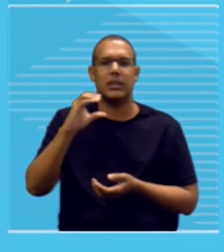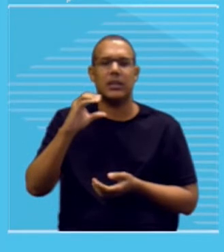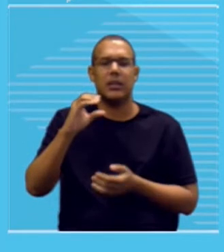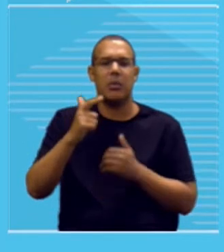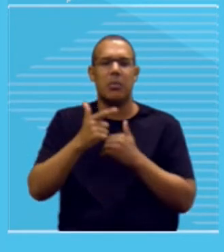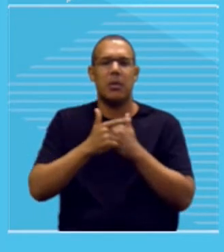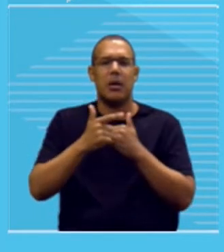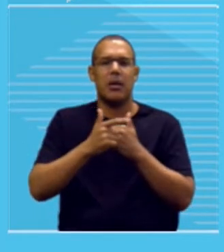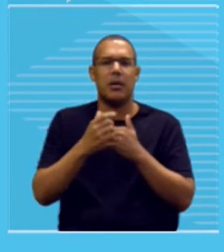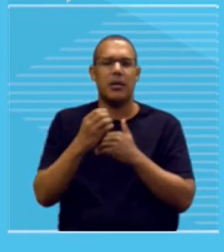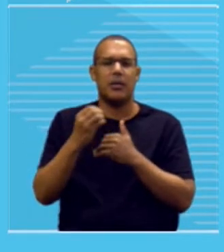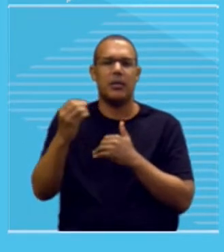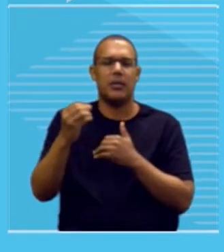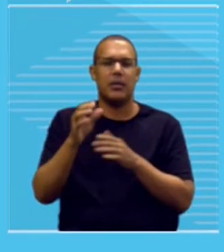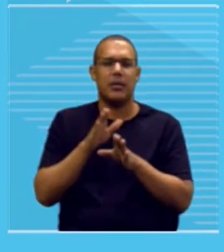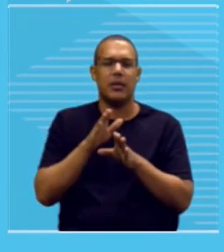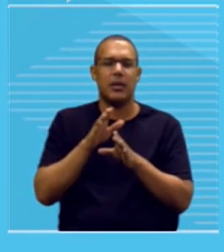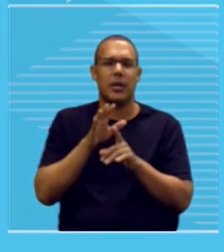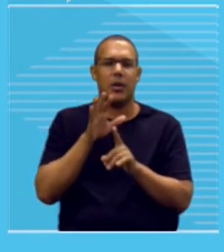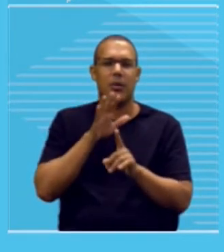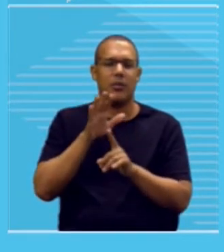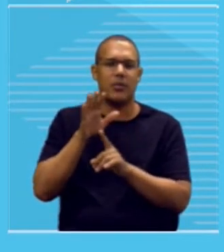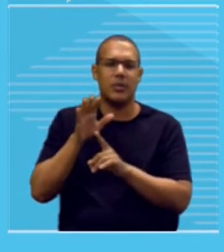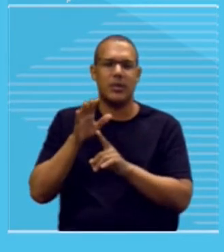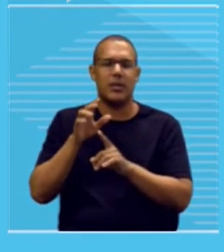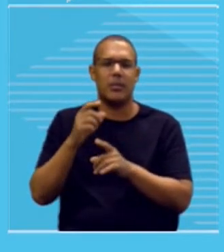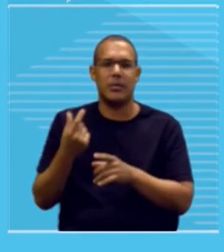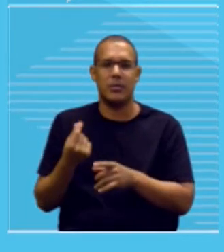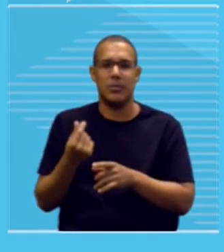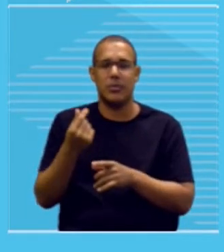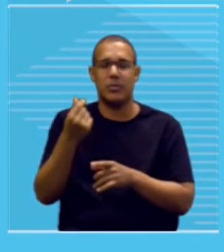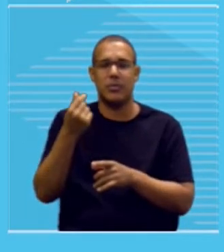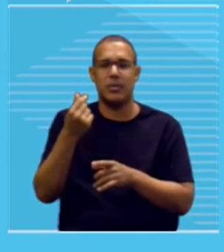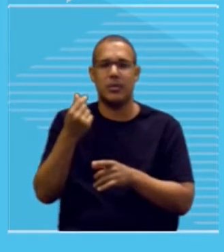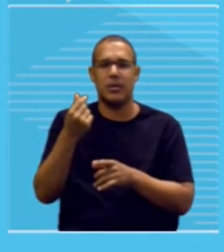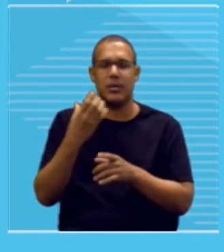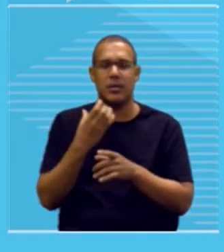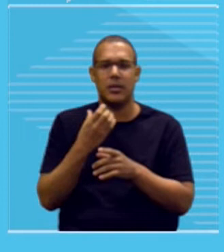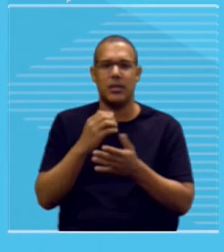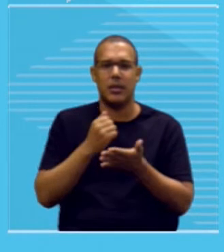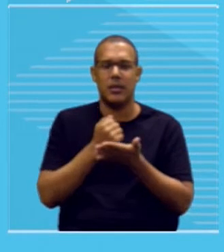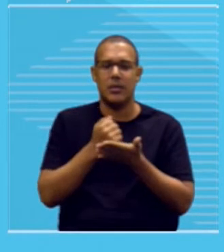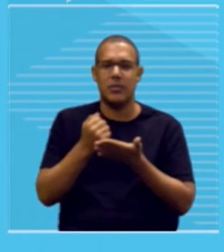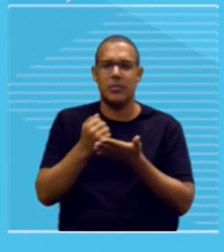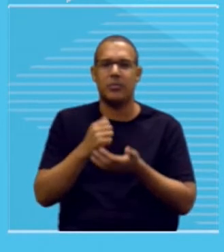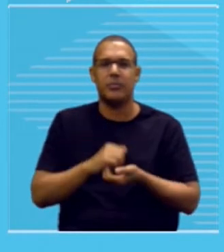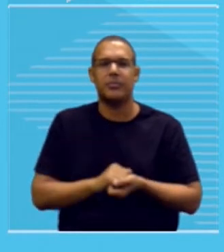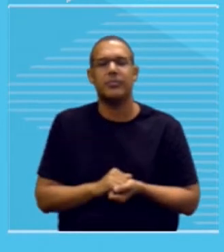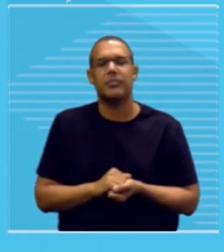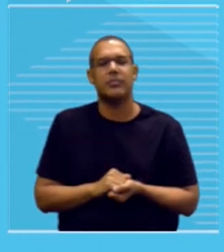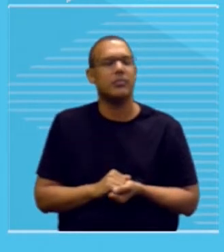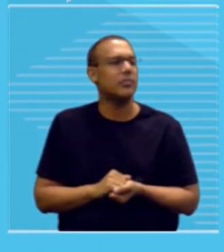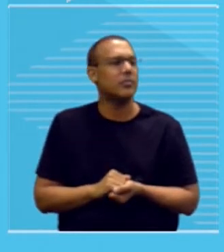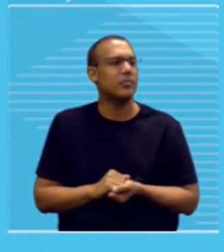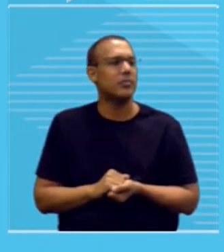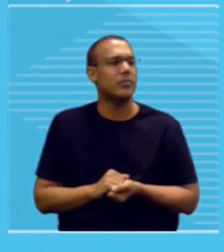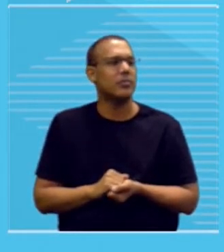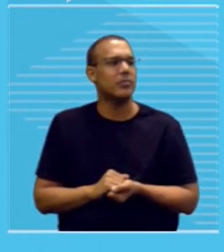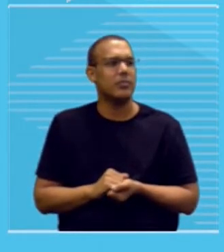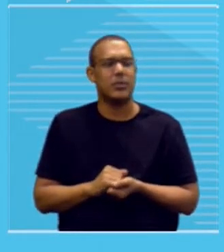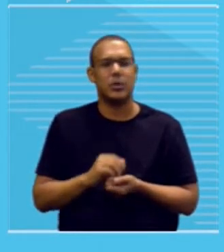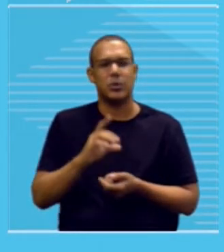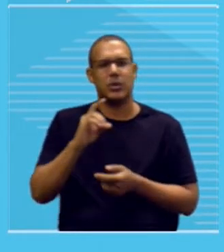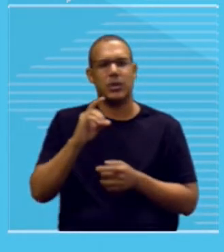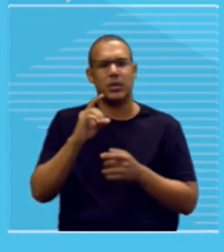que tenta convencer o leitor pelos preços das suas passagens já a letra D fala que o texto é uma